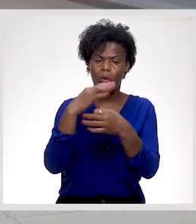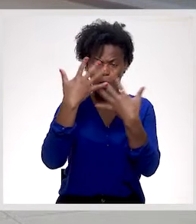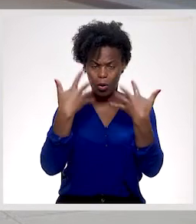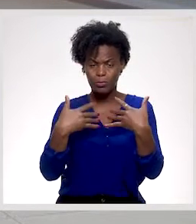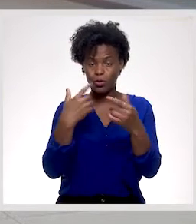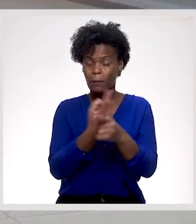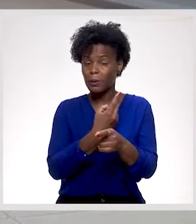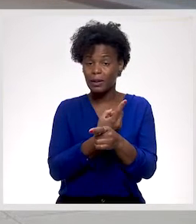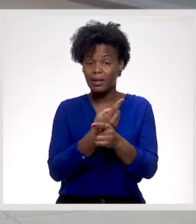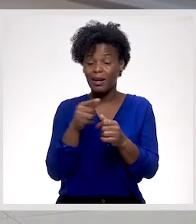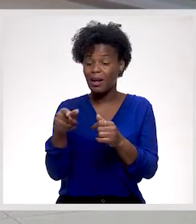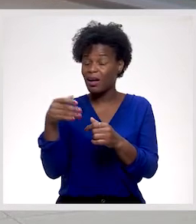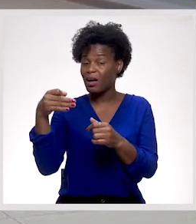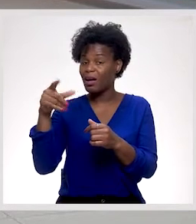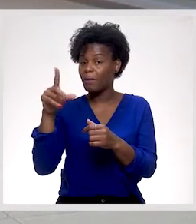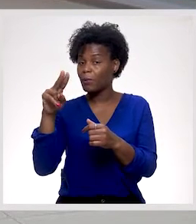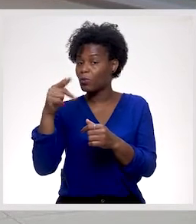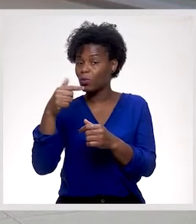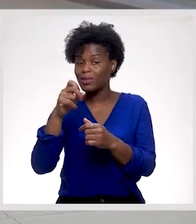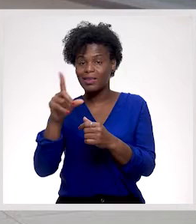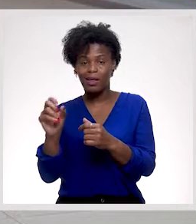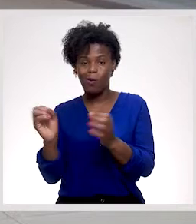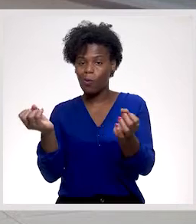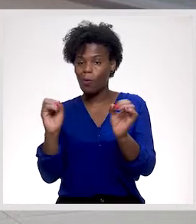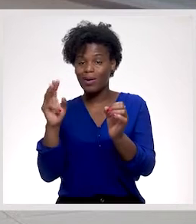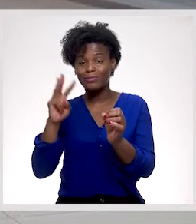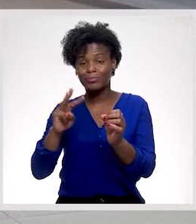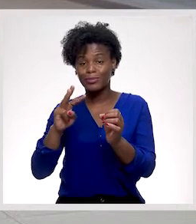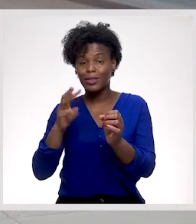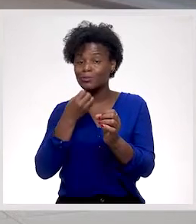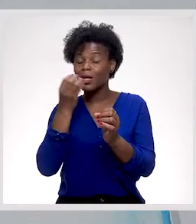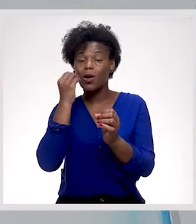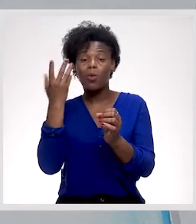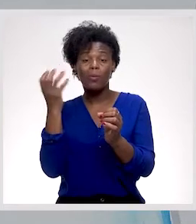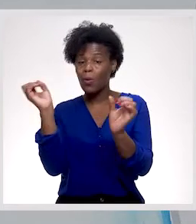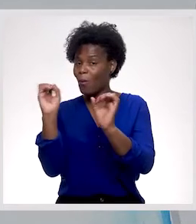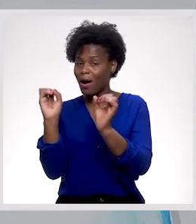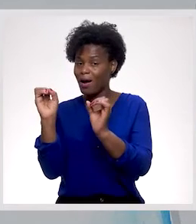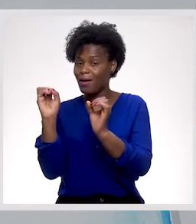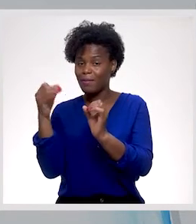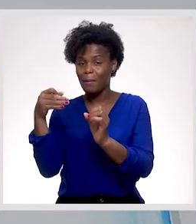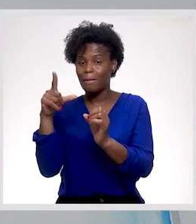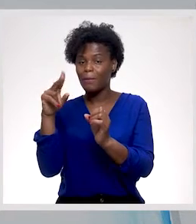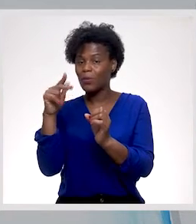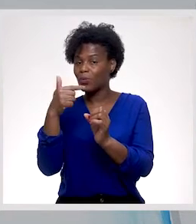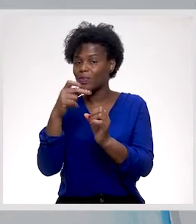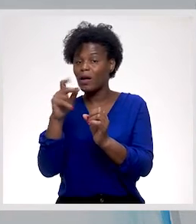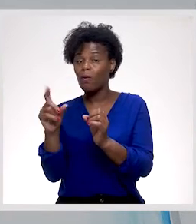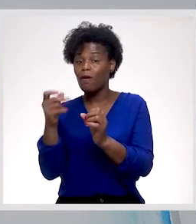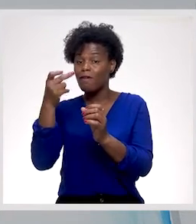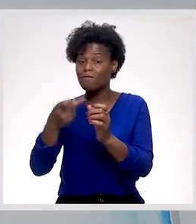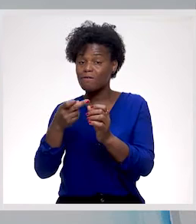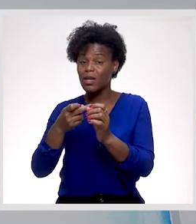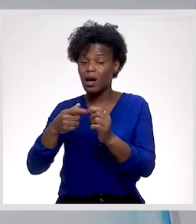não cumpria com a terceira característica. O Plutão localiza-se na